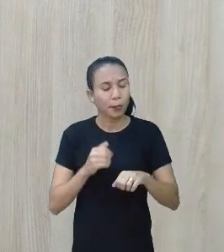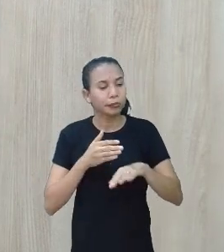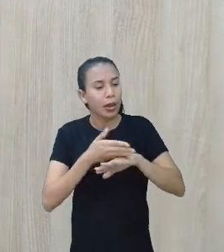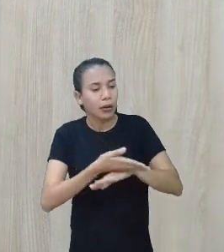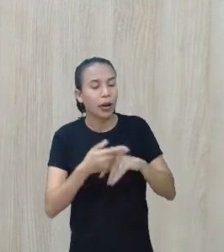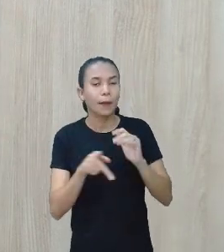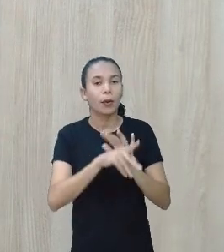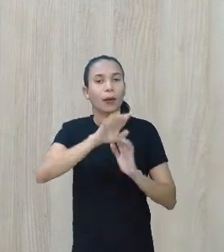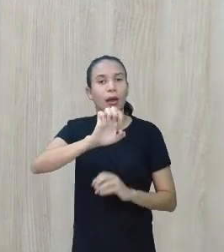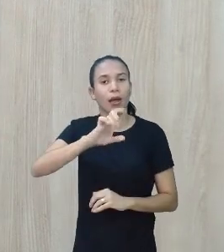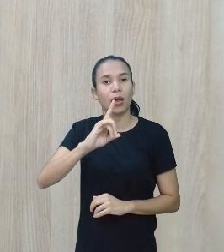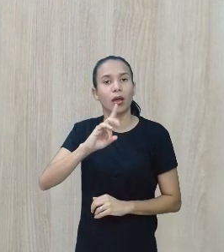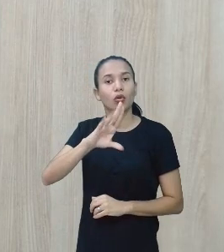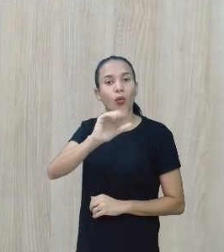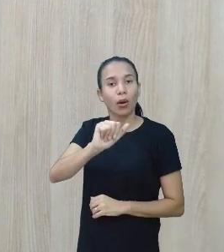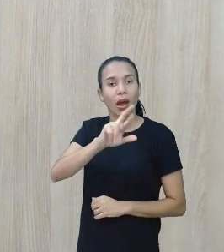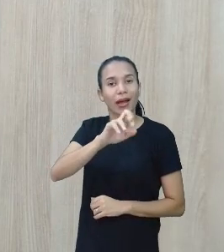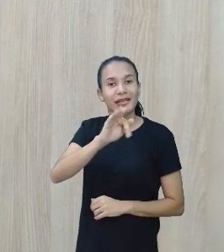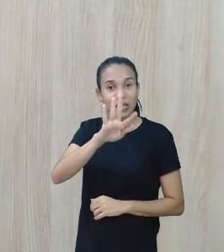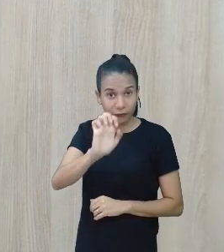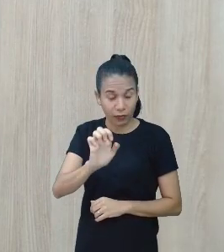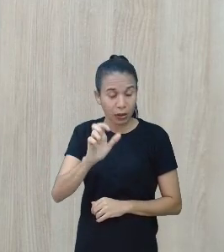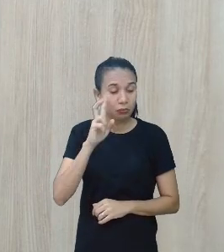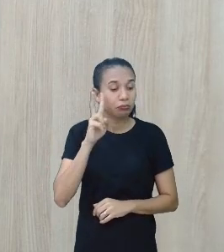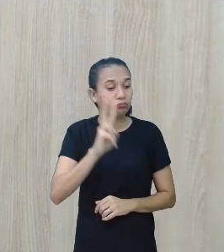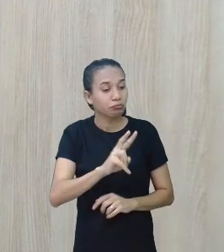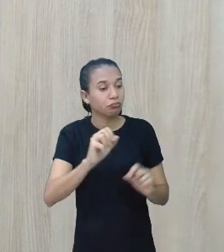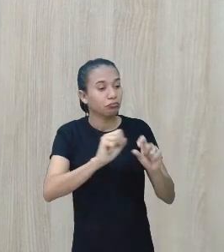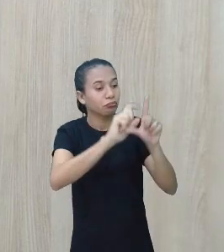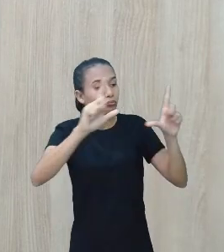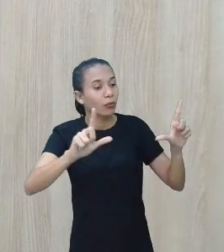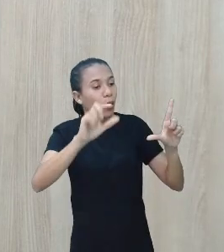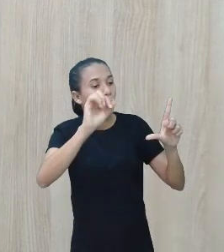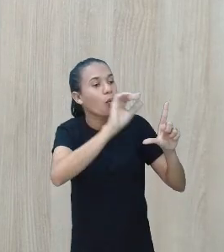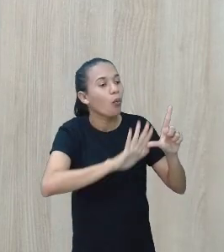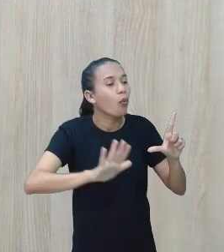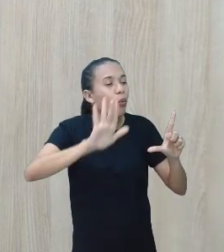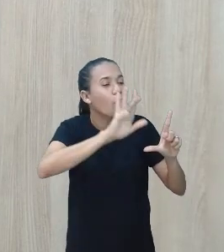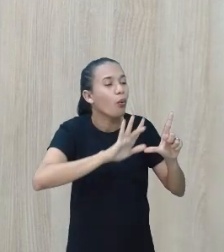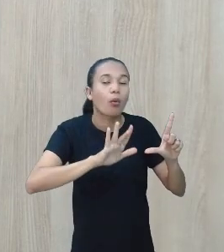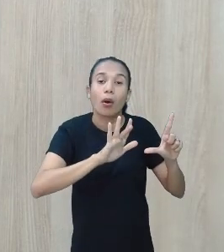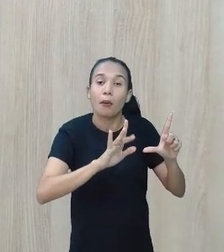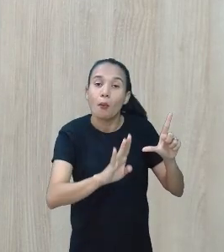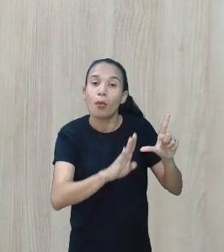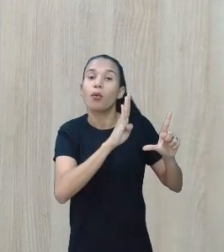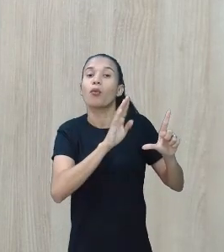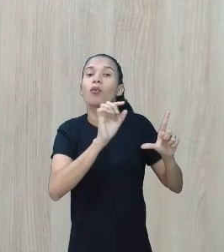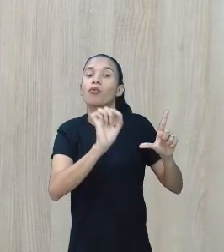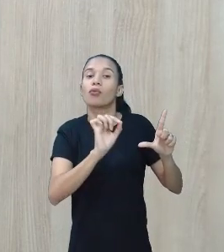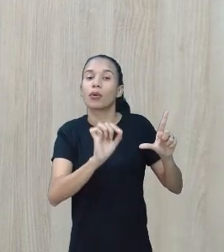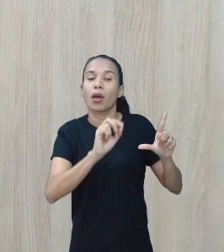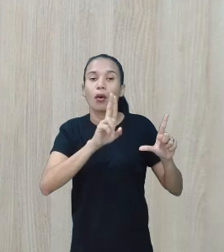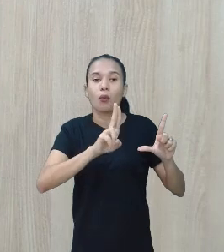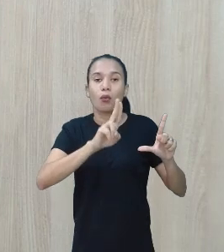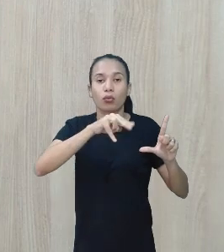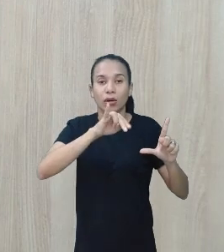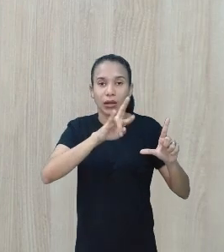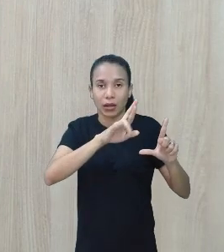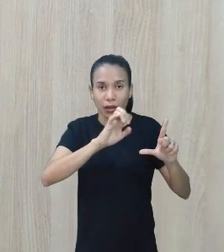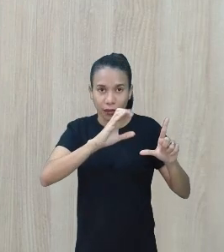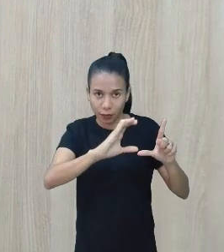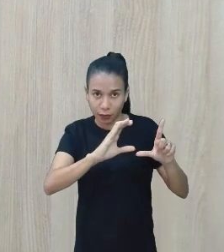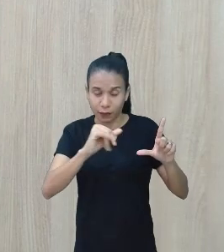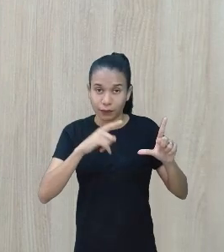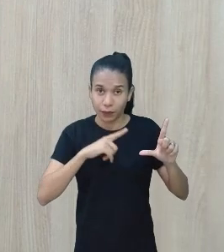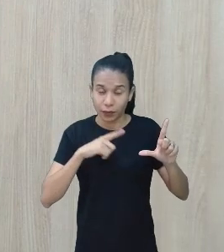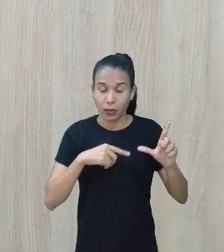plataforma do Educa Recife e lá dentro da plataforma vocês conseguem entrar lá na Unirec e